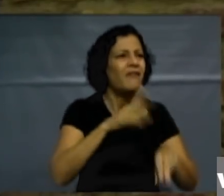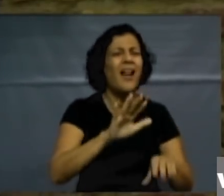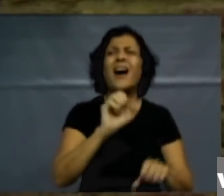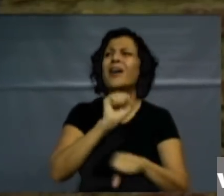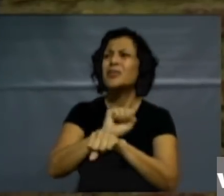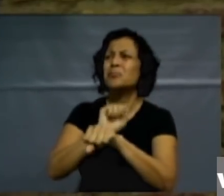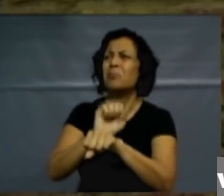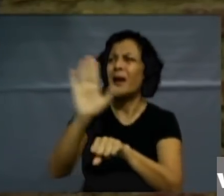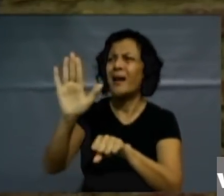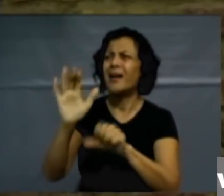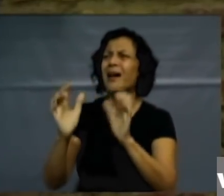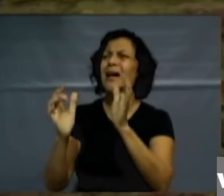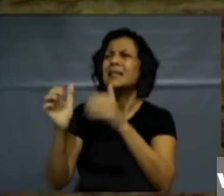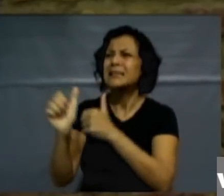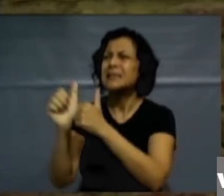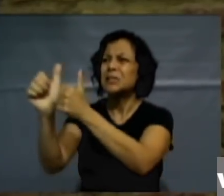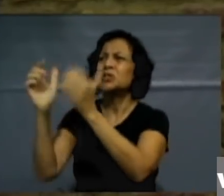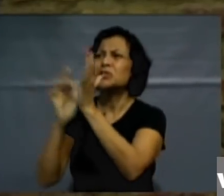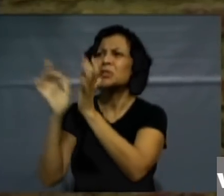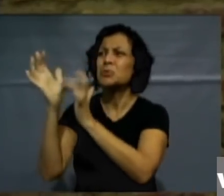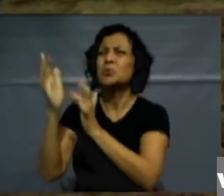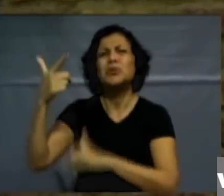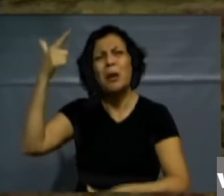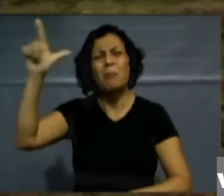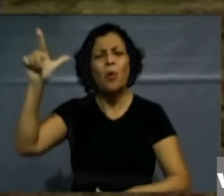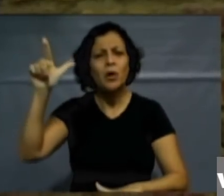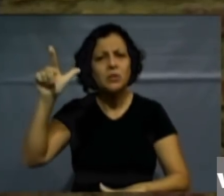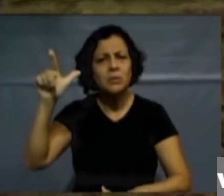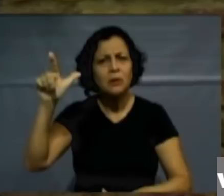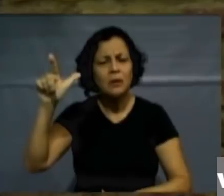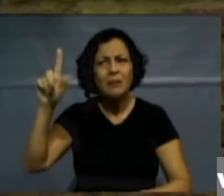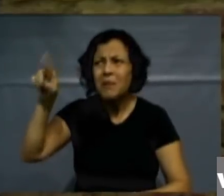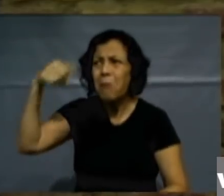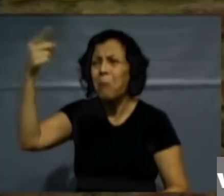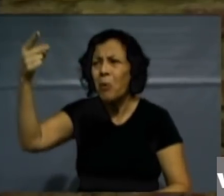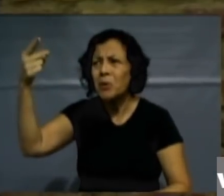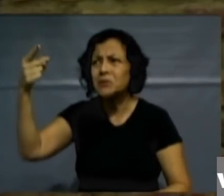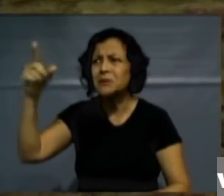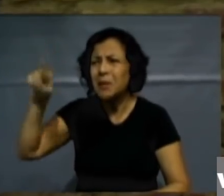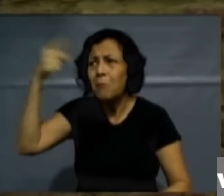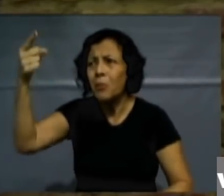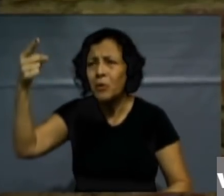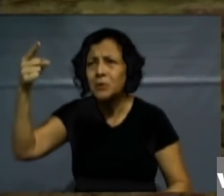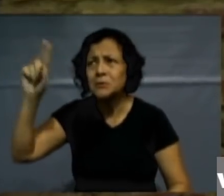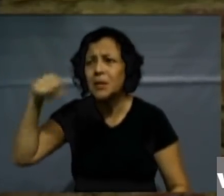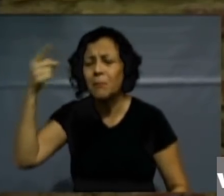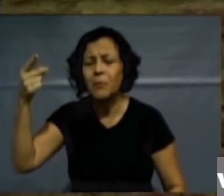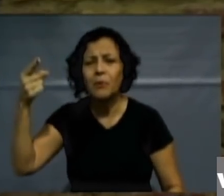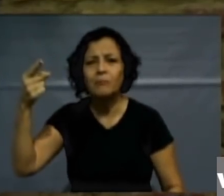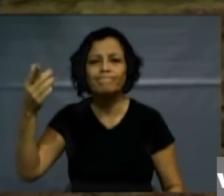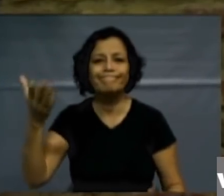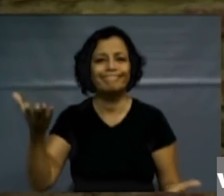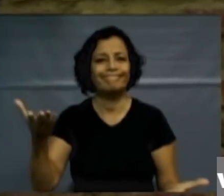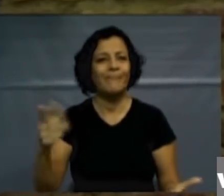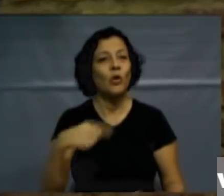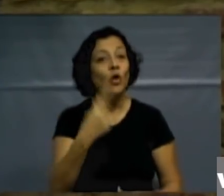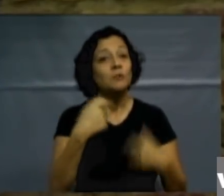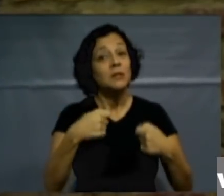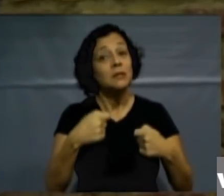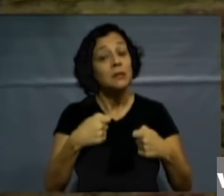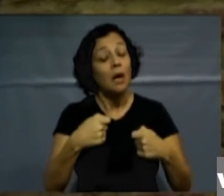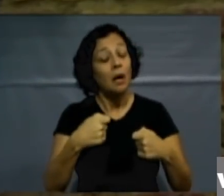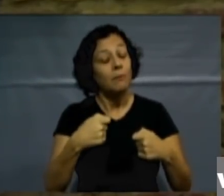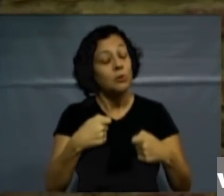A gente precisa começar a tomar ciência disso, a tomar conta de nós mesmos. Jesus